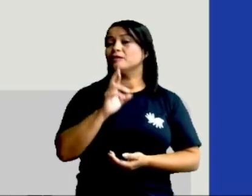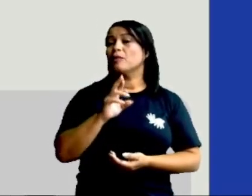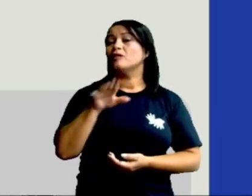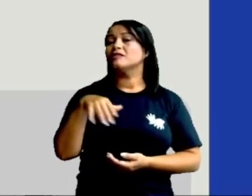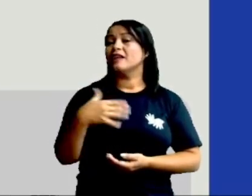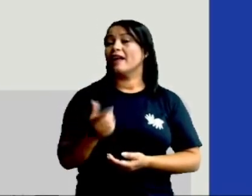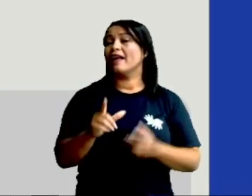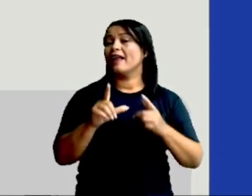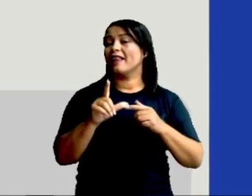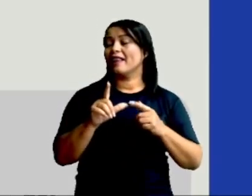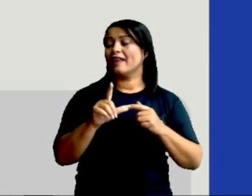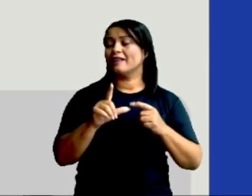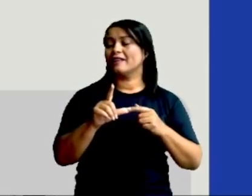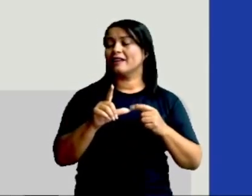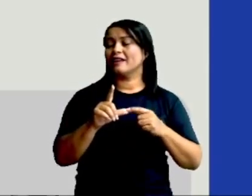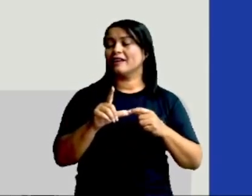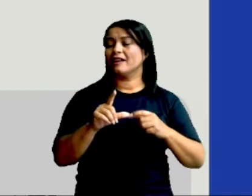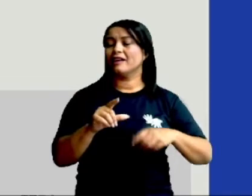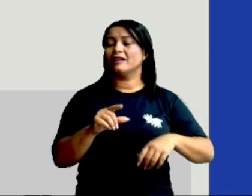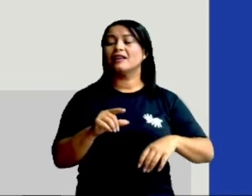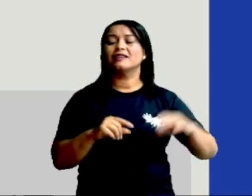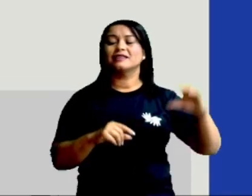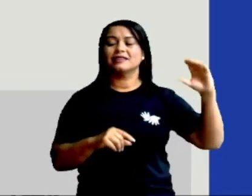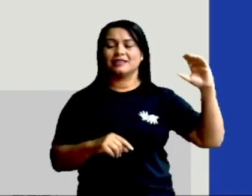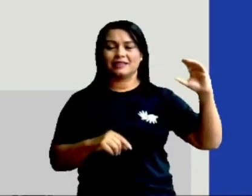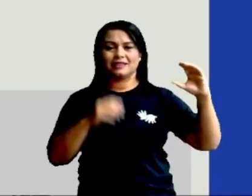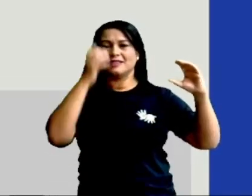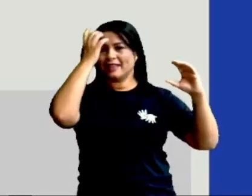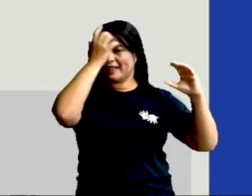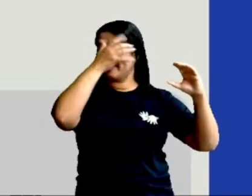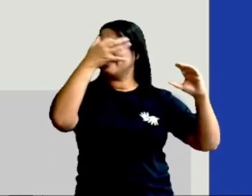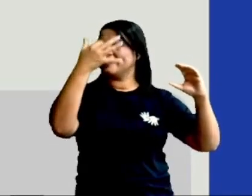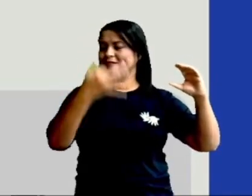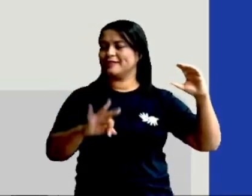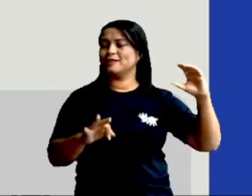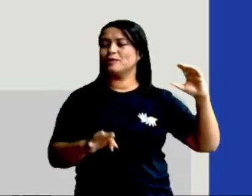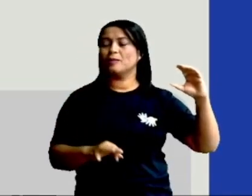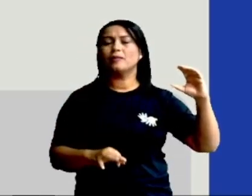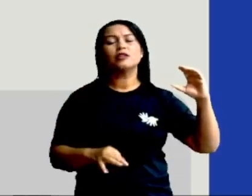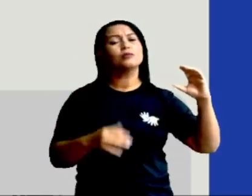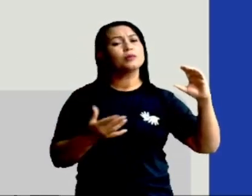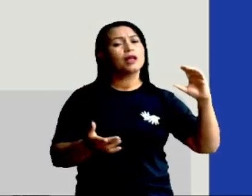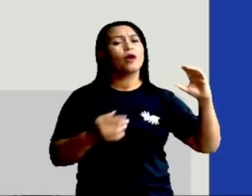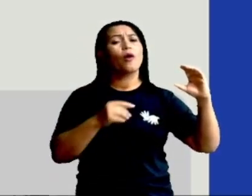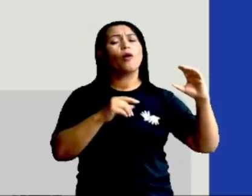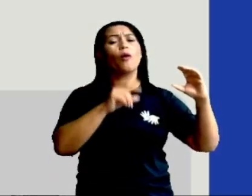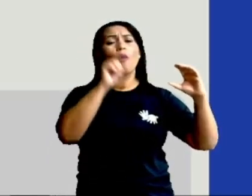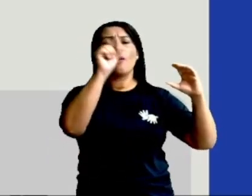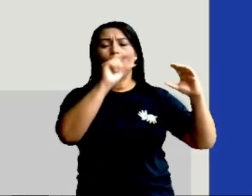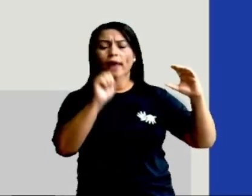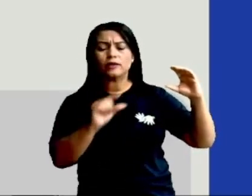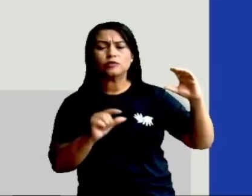a resposta está na letra eu sei isso mesmo eu coloquei nas outras nas outras